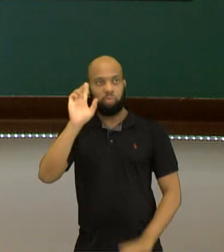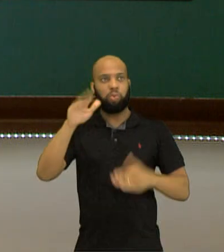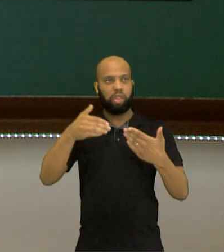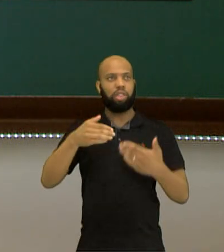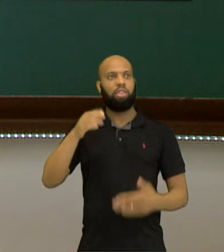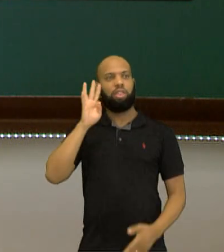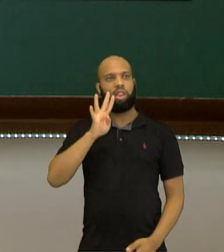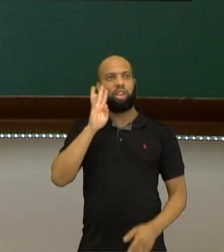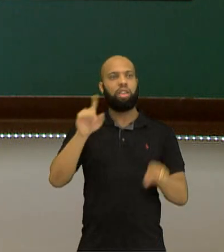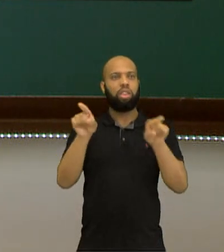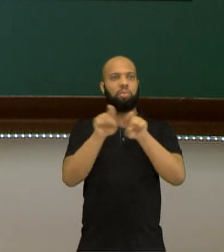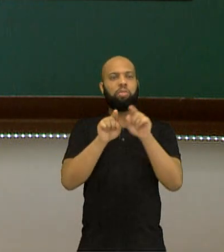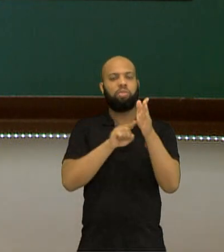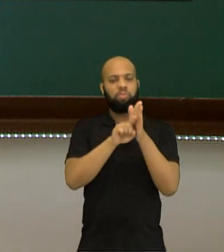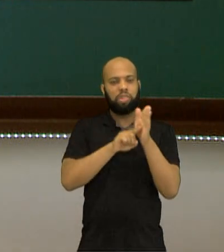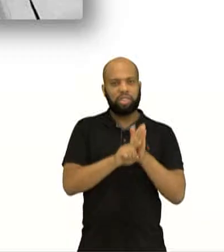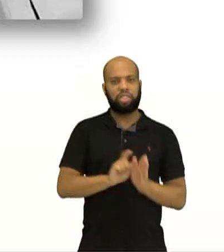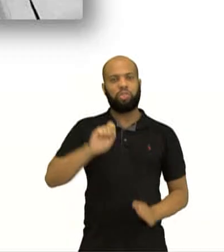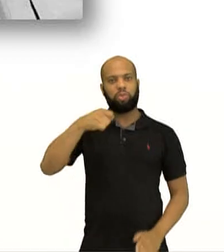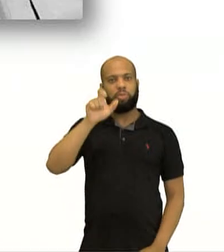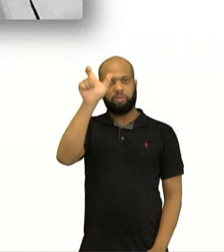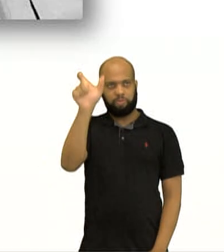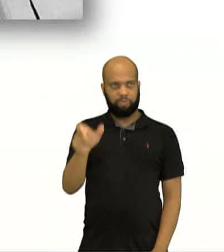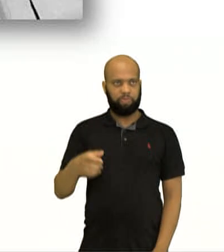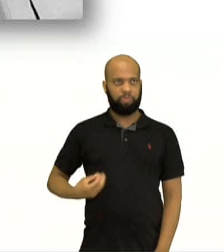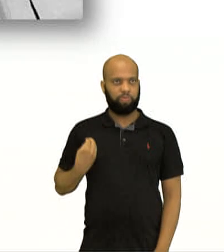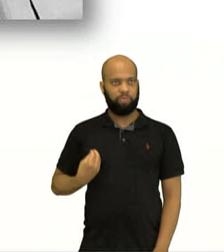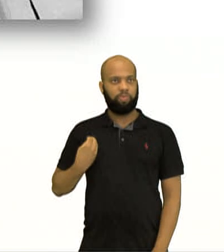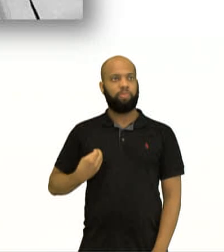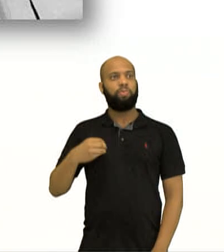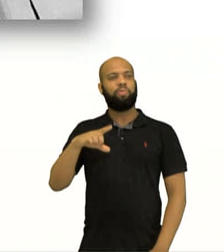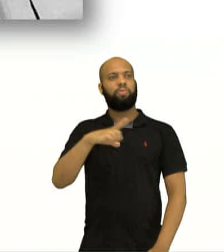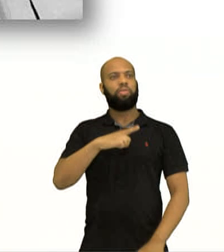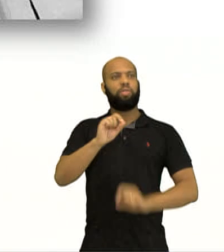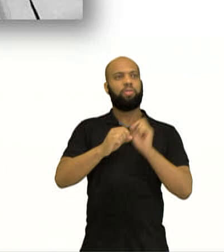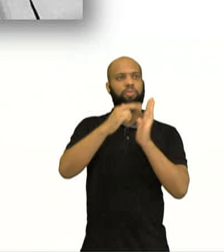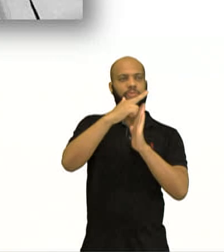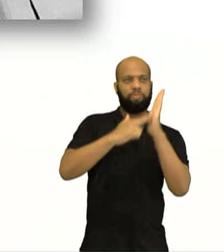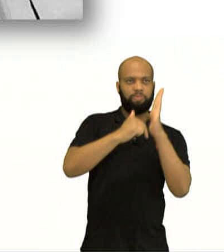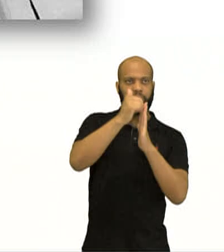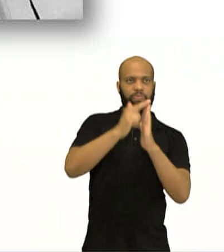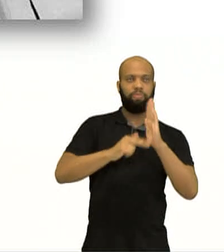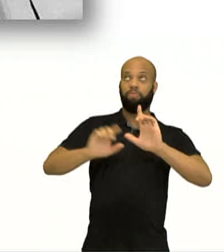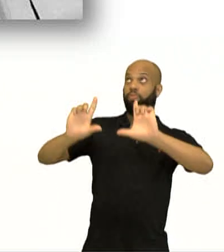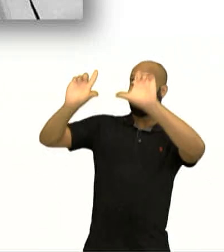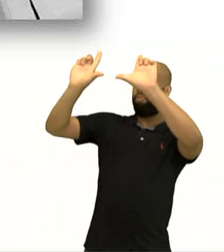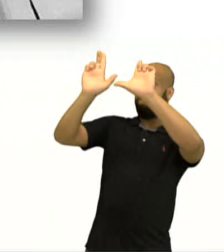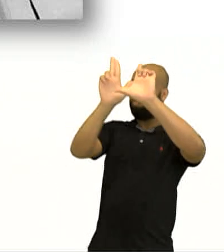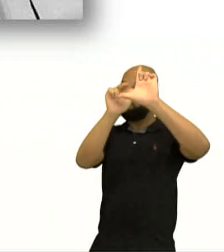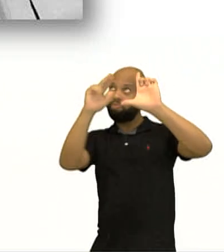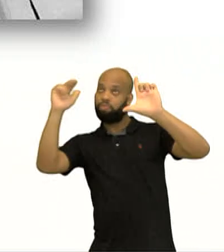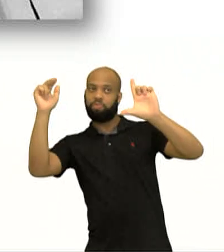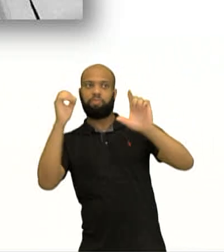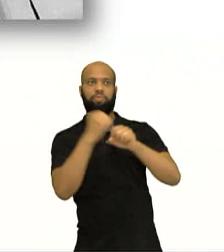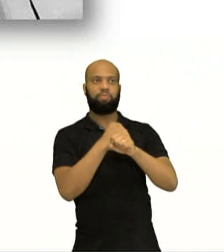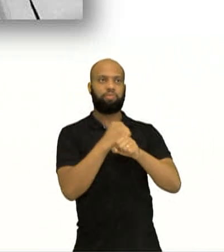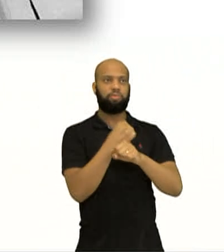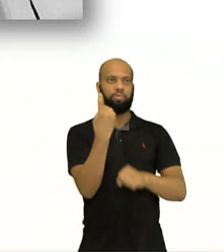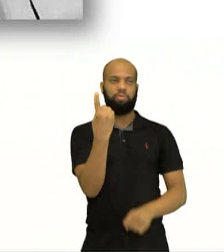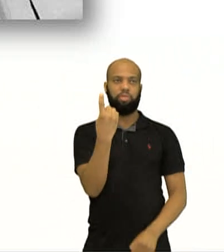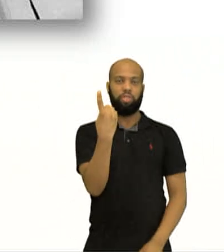buscar mais informações sobre ela. Aqui nós temos dela, ó, Ceiling Painting, pintura no teto de 1966, e é isso aqui,